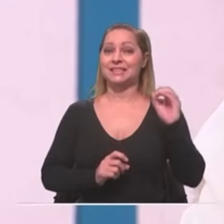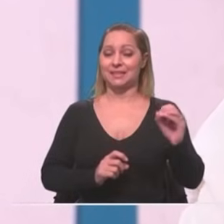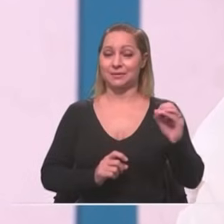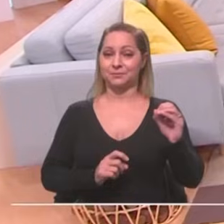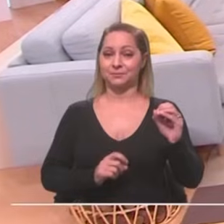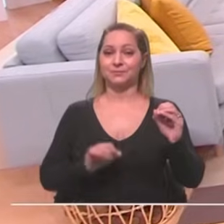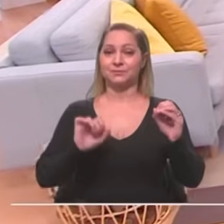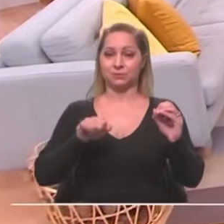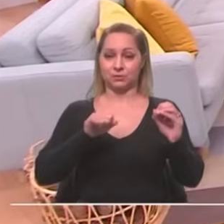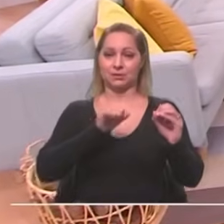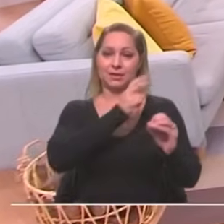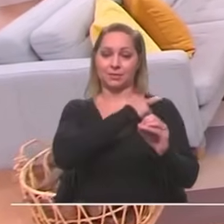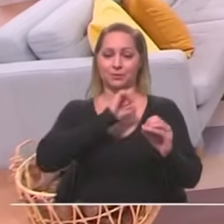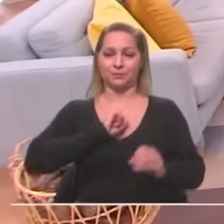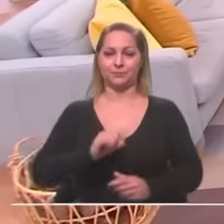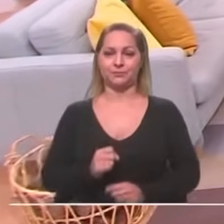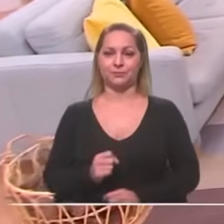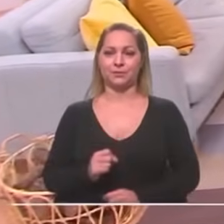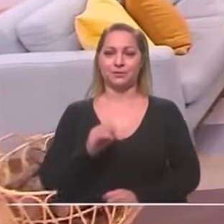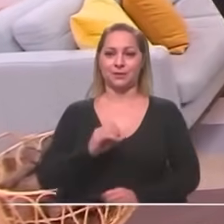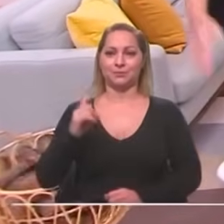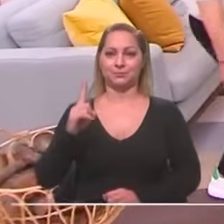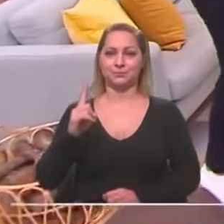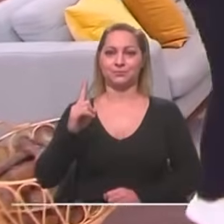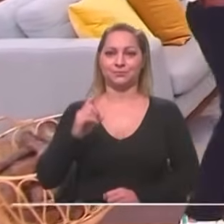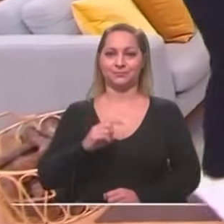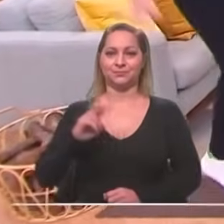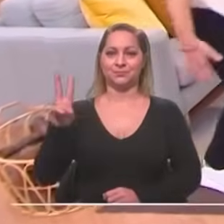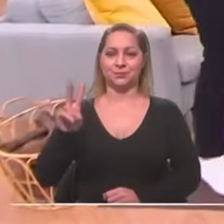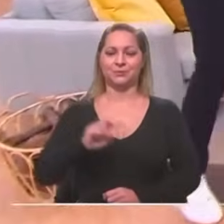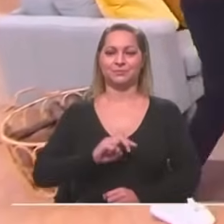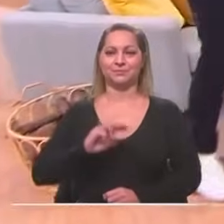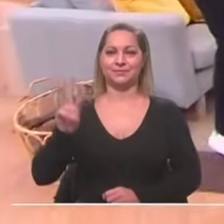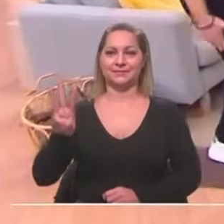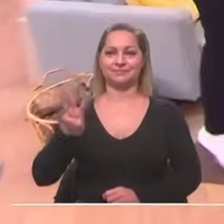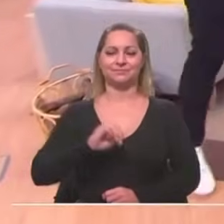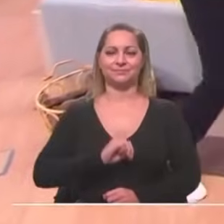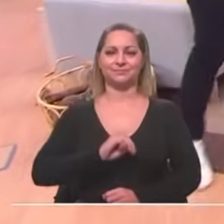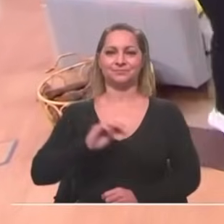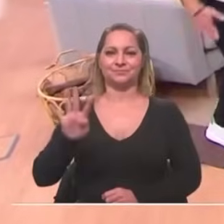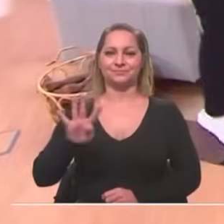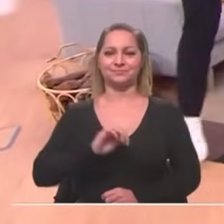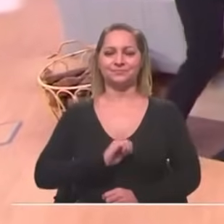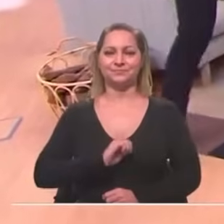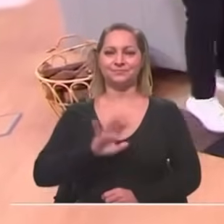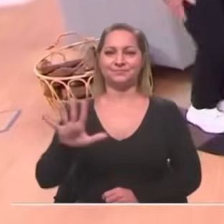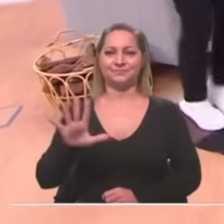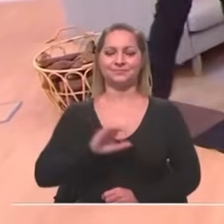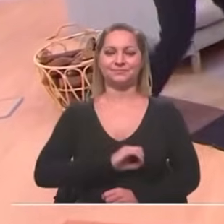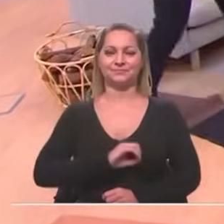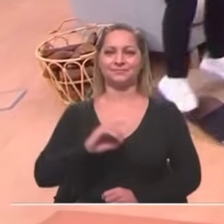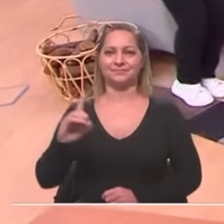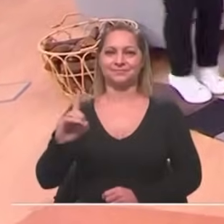capitão. Vamos... Aí! Um! Zero! Um! Dois! Três! Quatro!